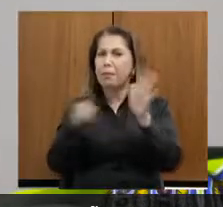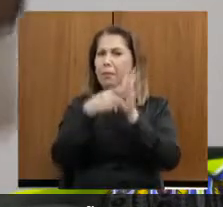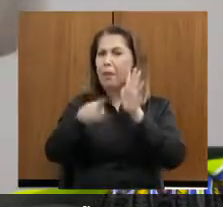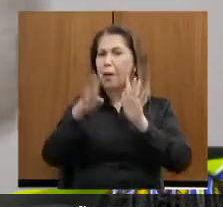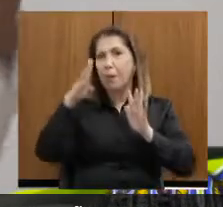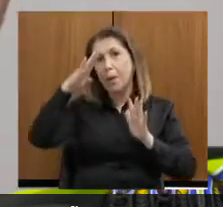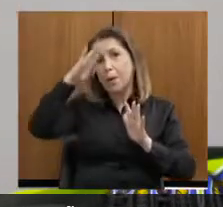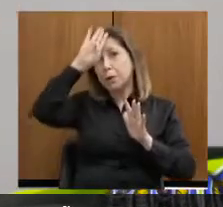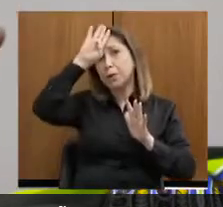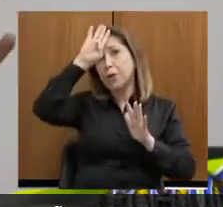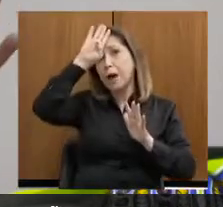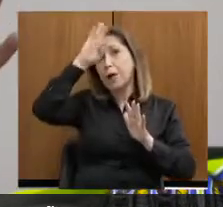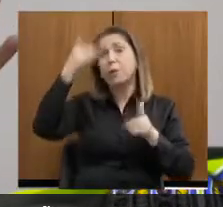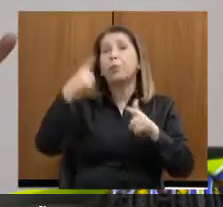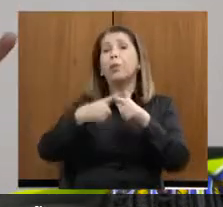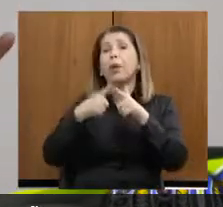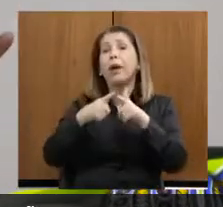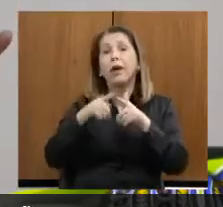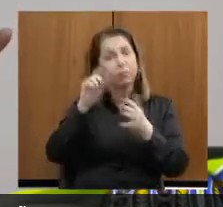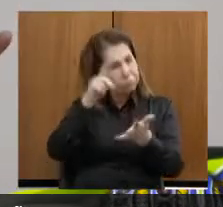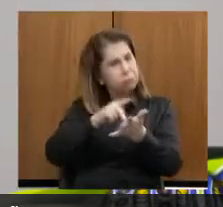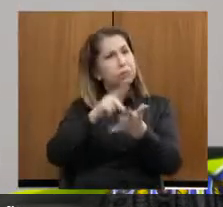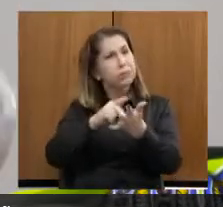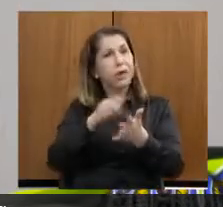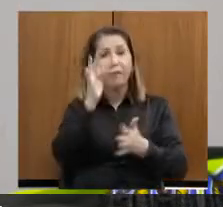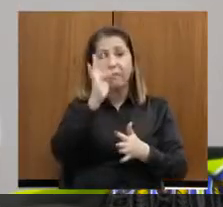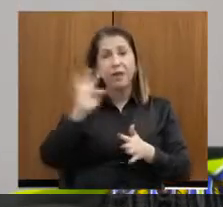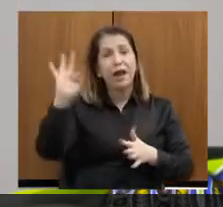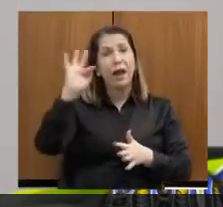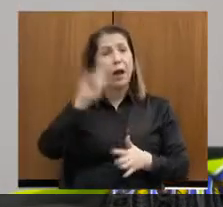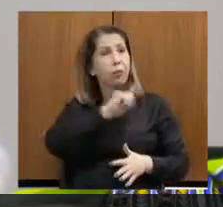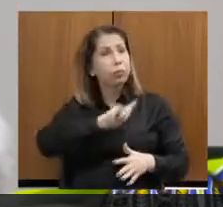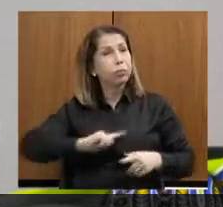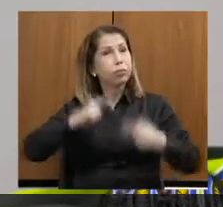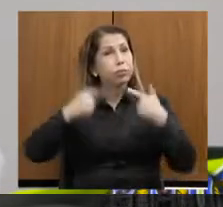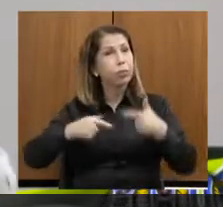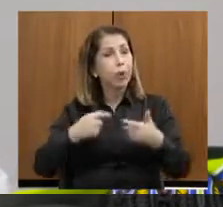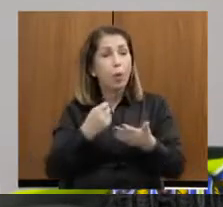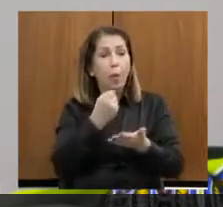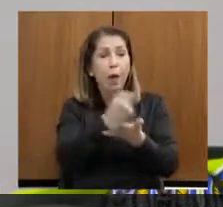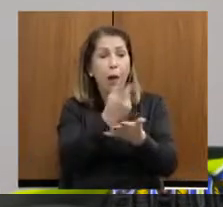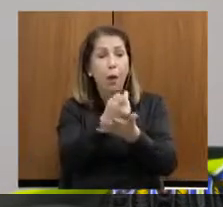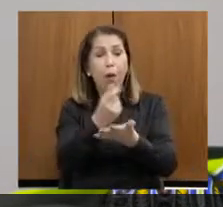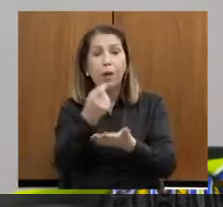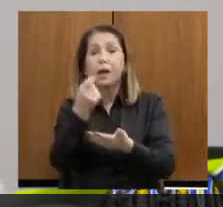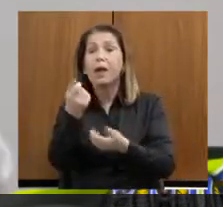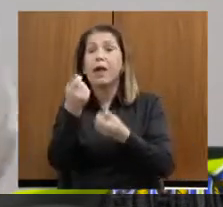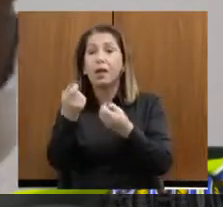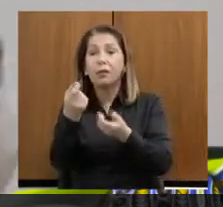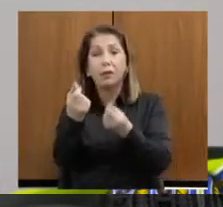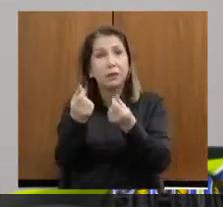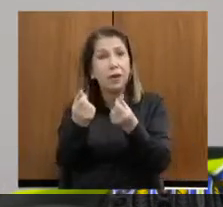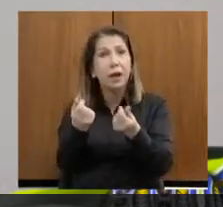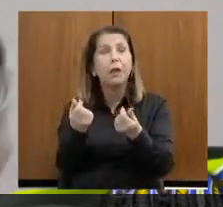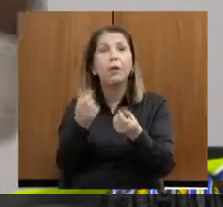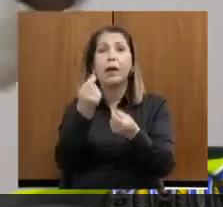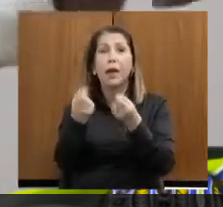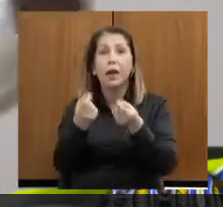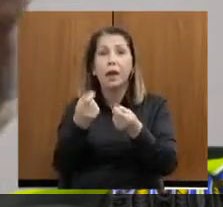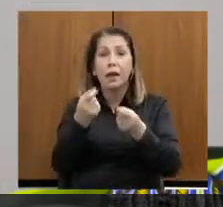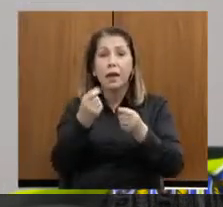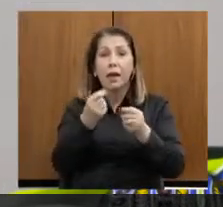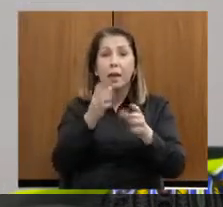que é uma política Federal saber quanto que pagou que recebeu prestar